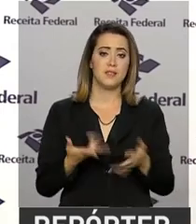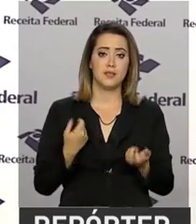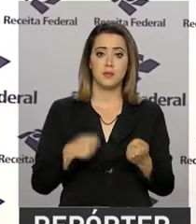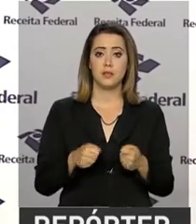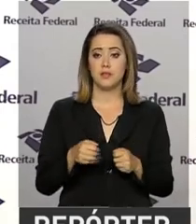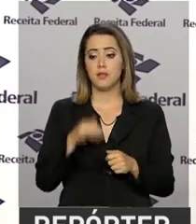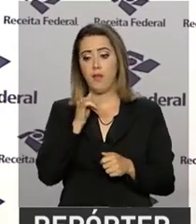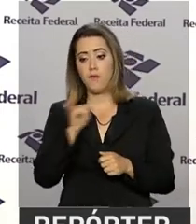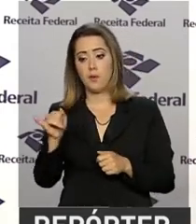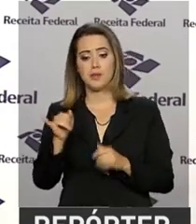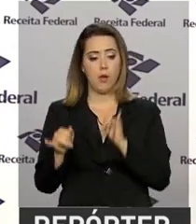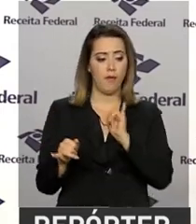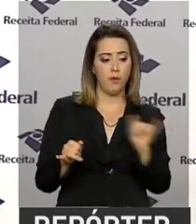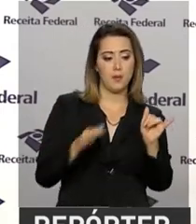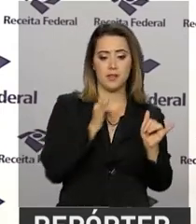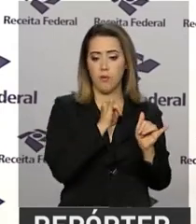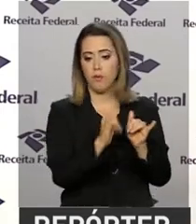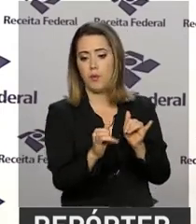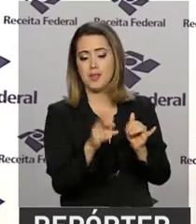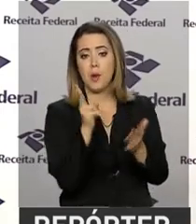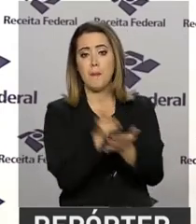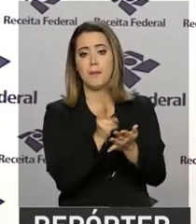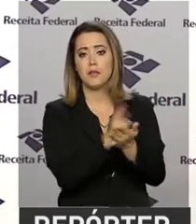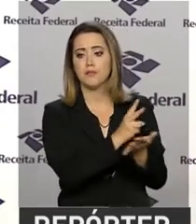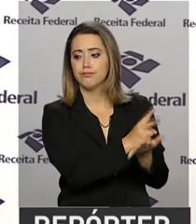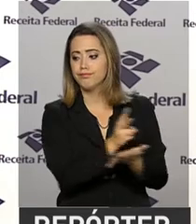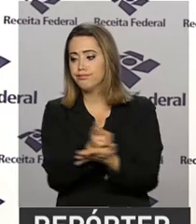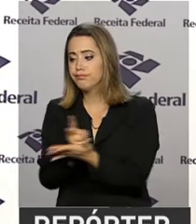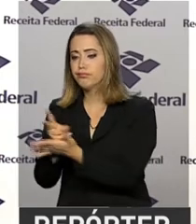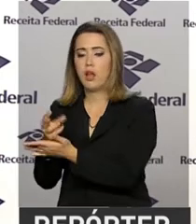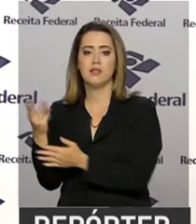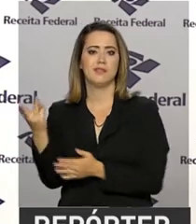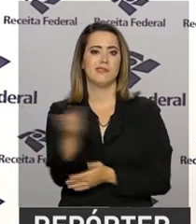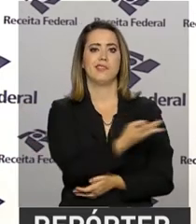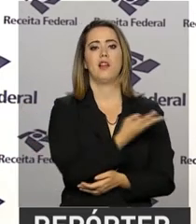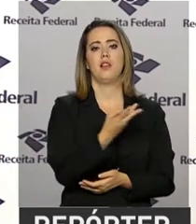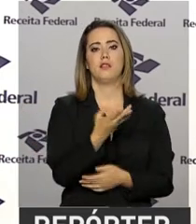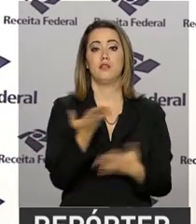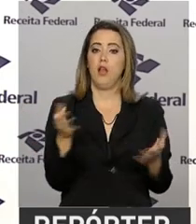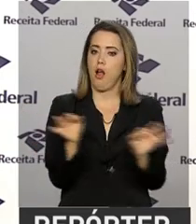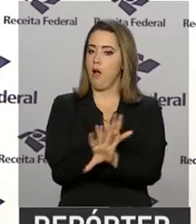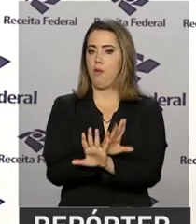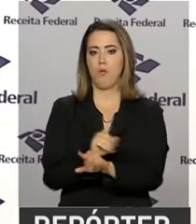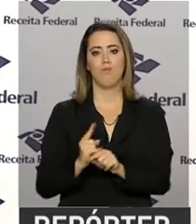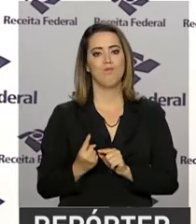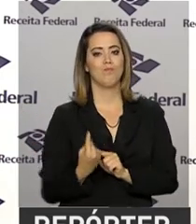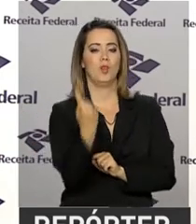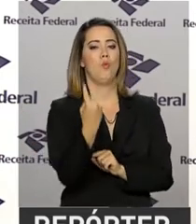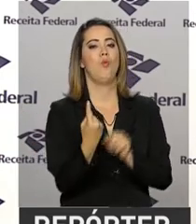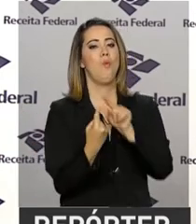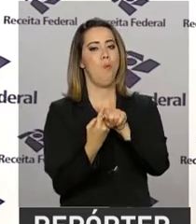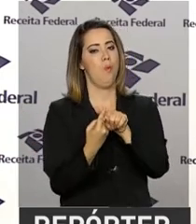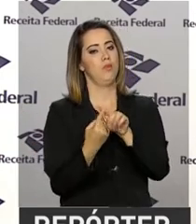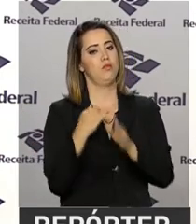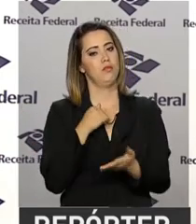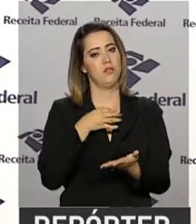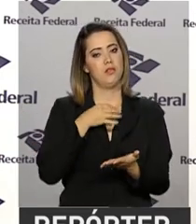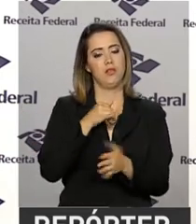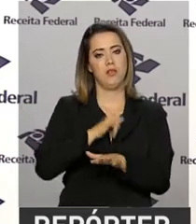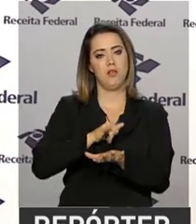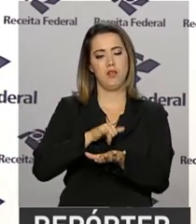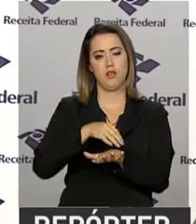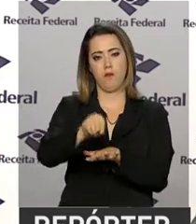ao mesmo tempo tudo isso passa a ser eliminado por conta com a implantação desse novo ciclo de